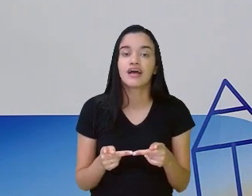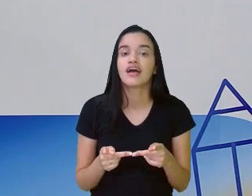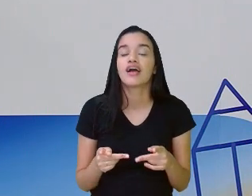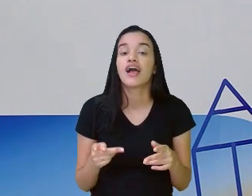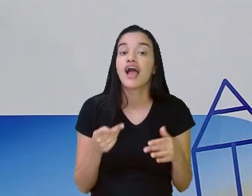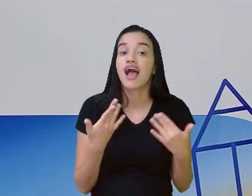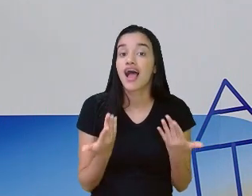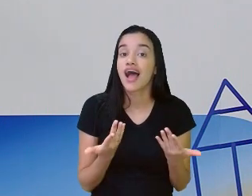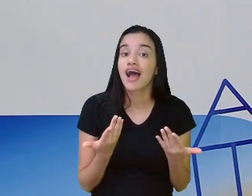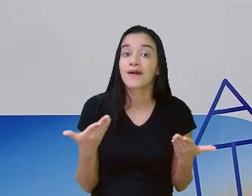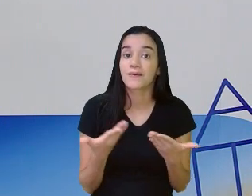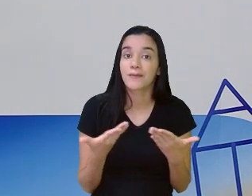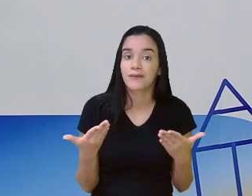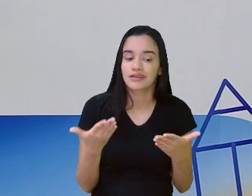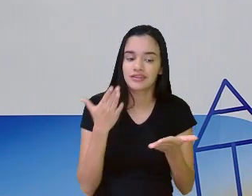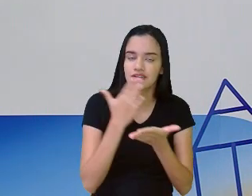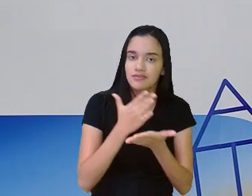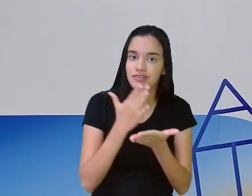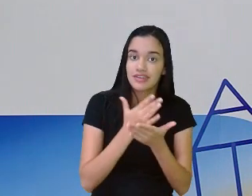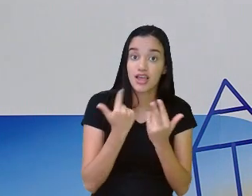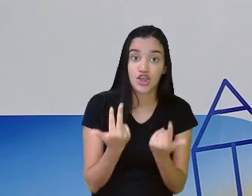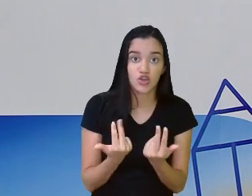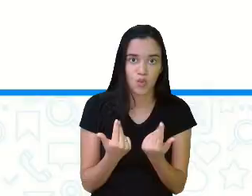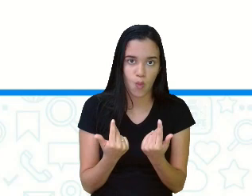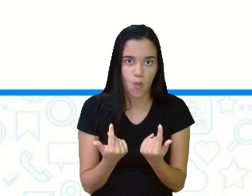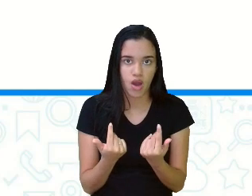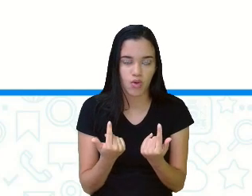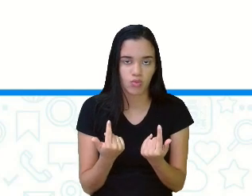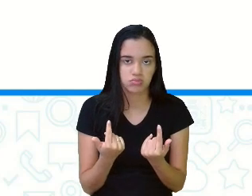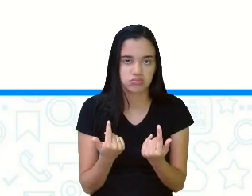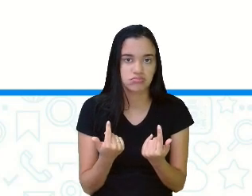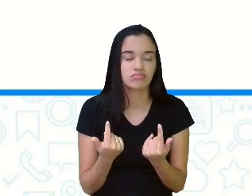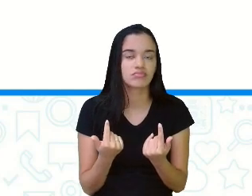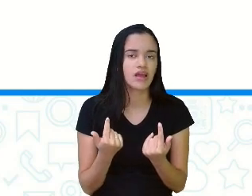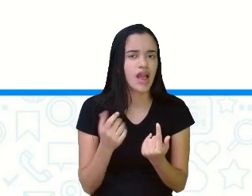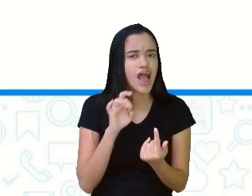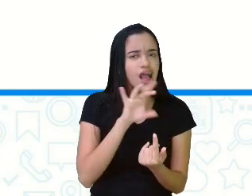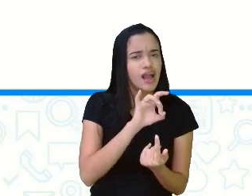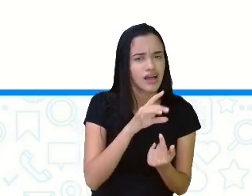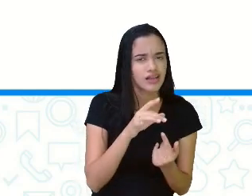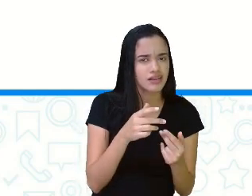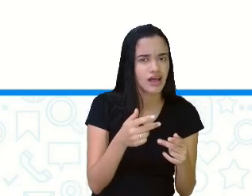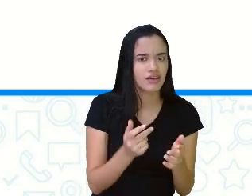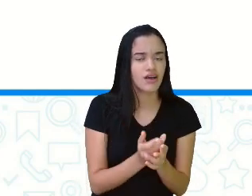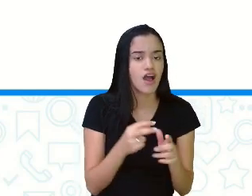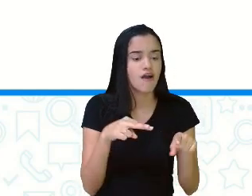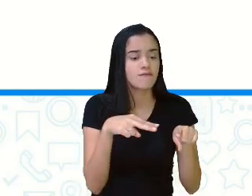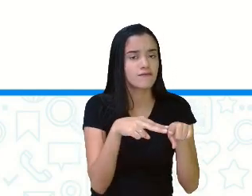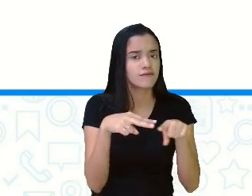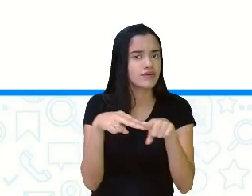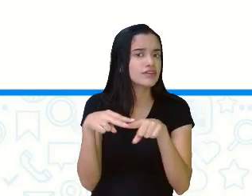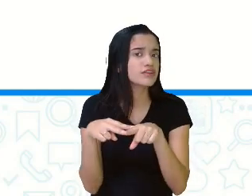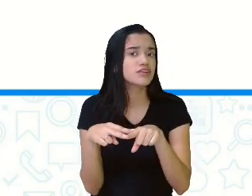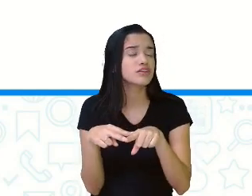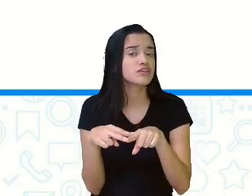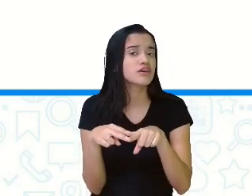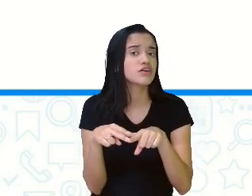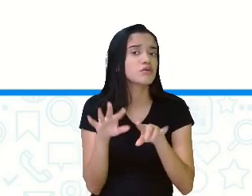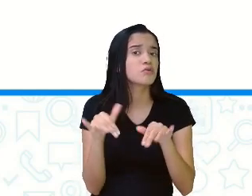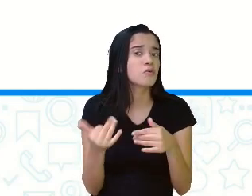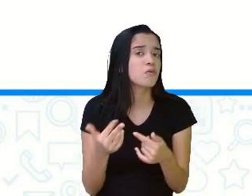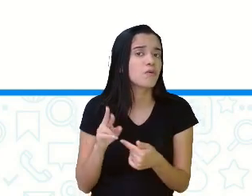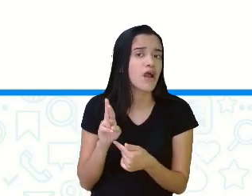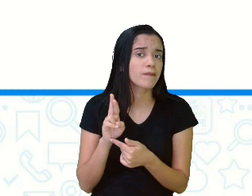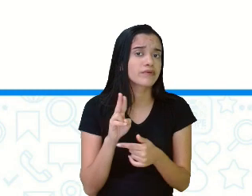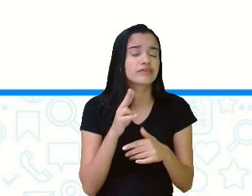em partes iguais. Eu posso dizer que cada fatia dessa vale quanto? Qual é a